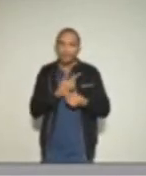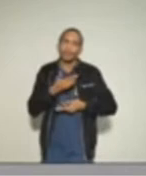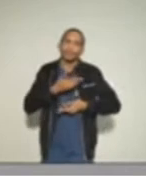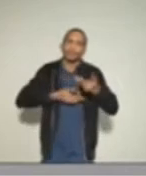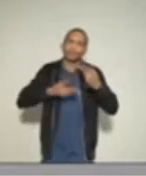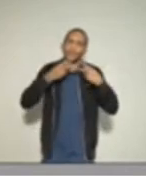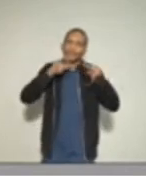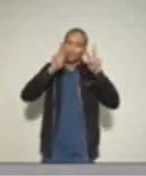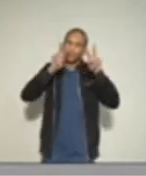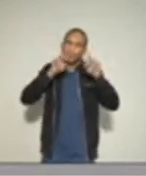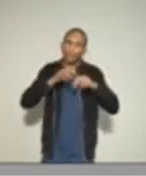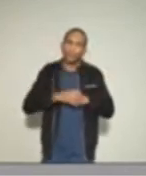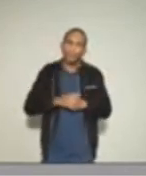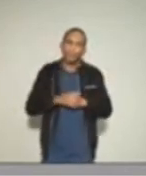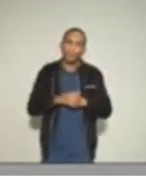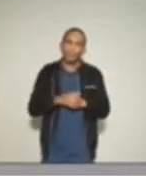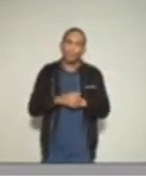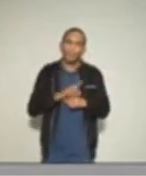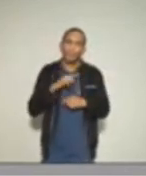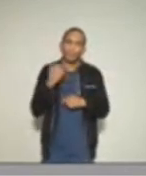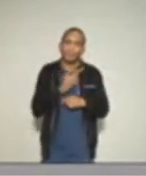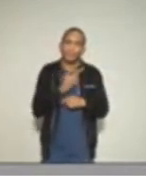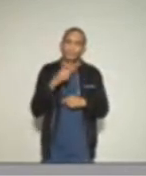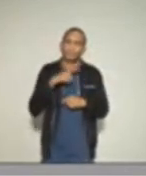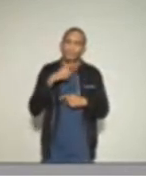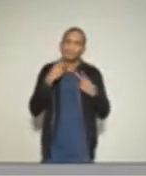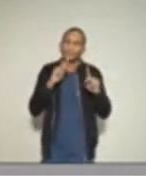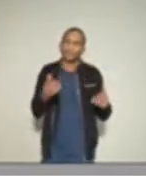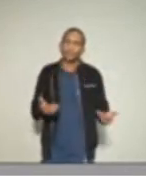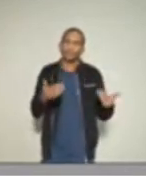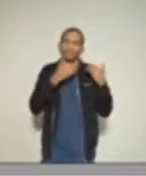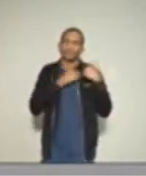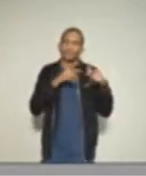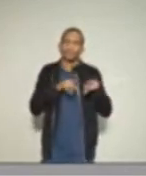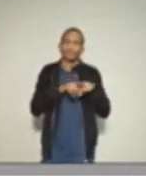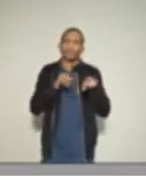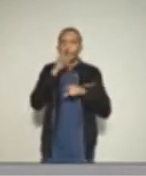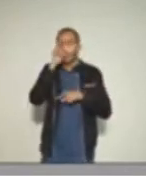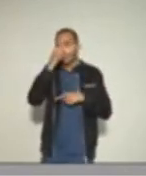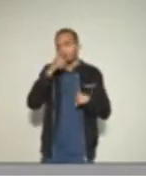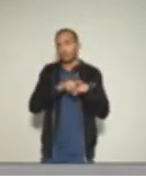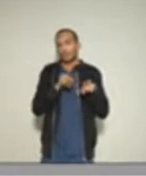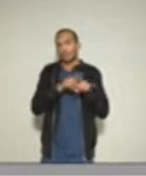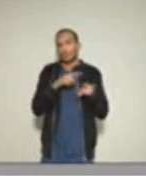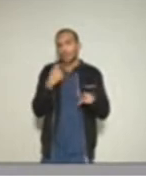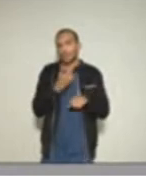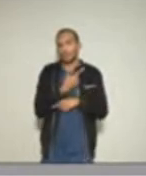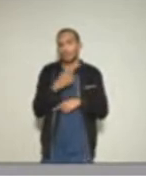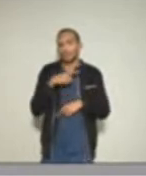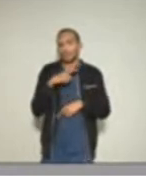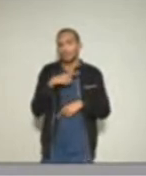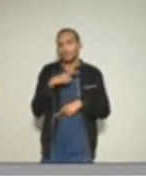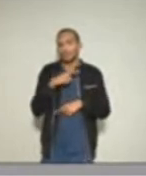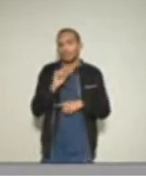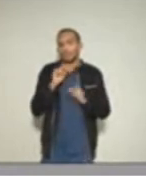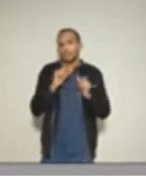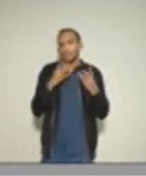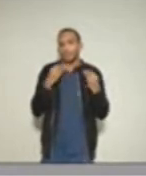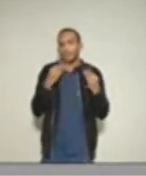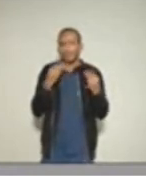tema. Nós temos uma responsabilidade muito grande, estamos muito